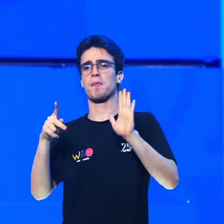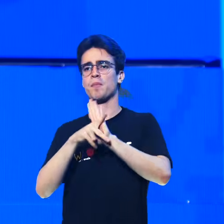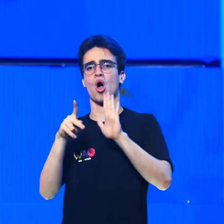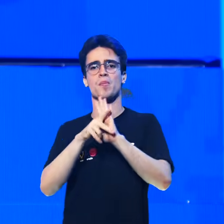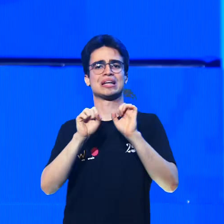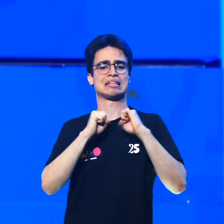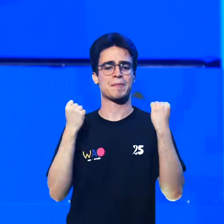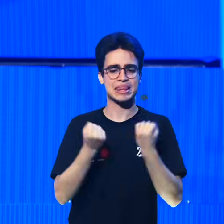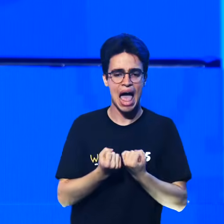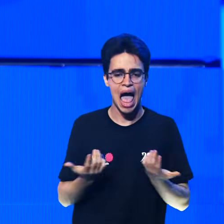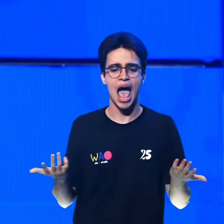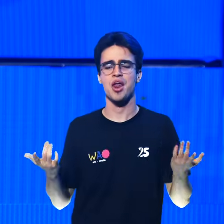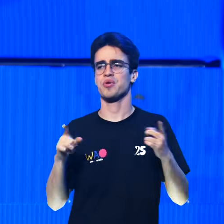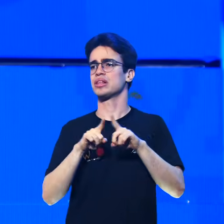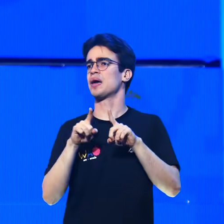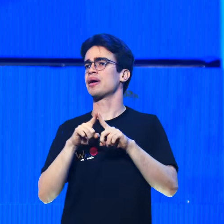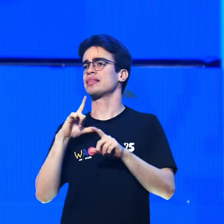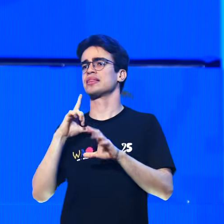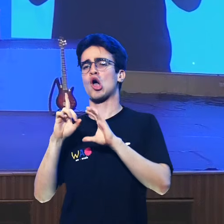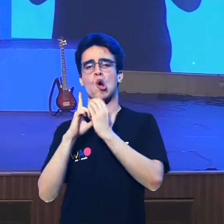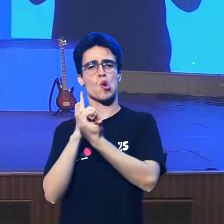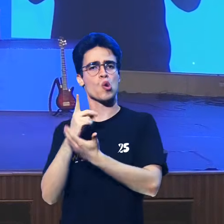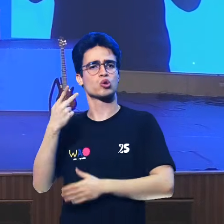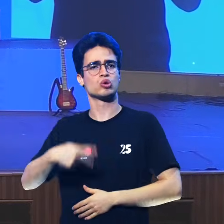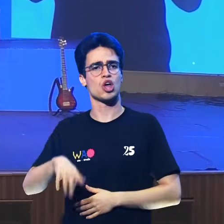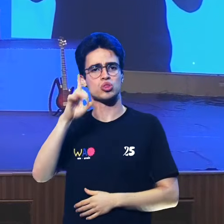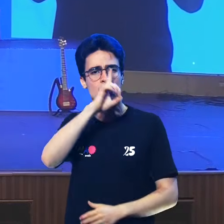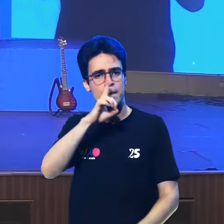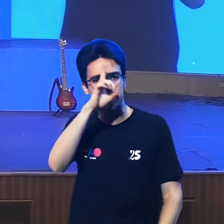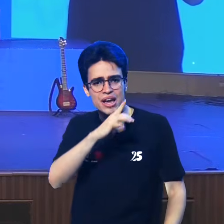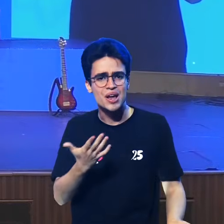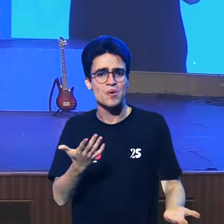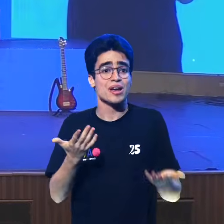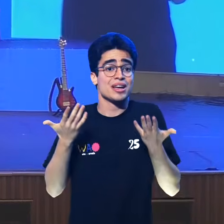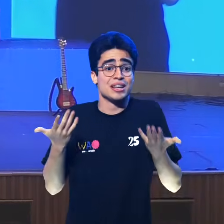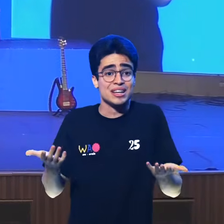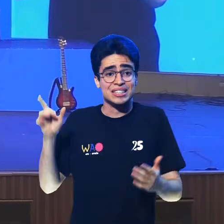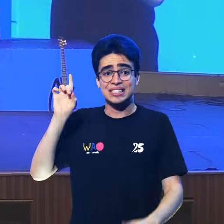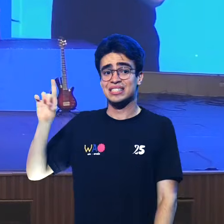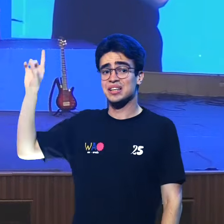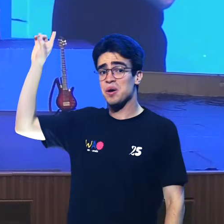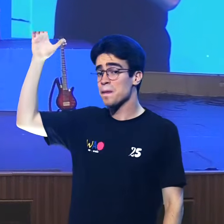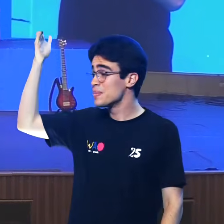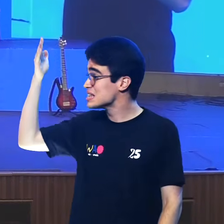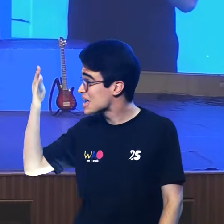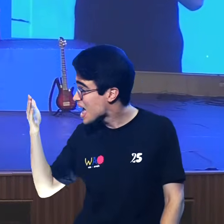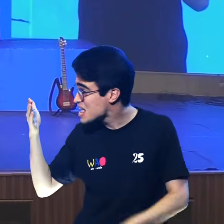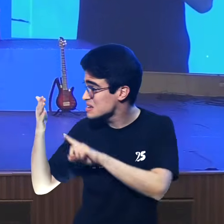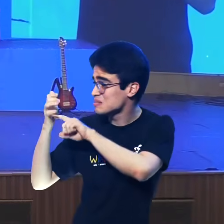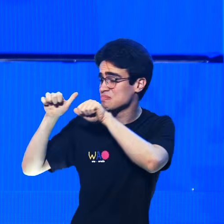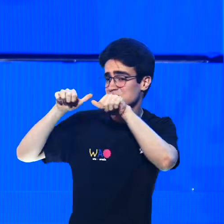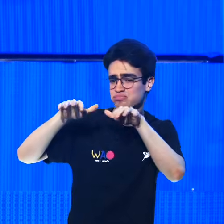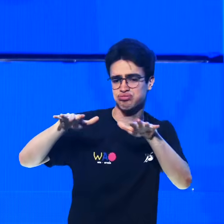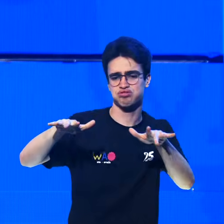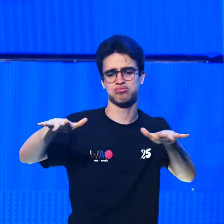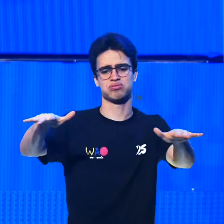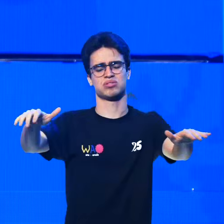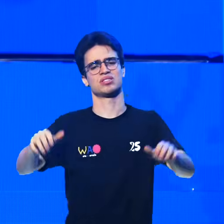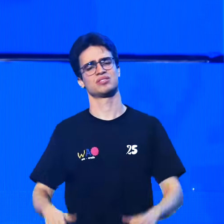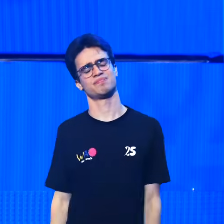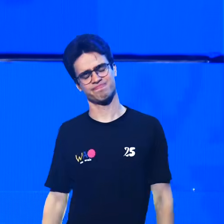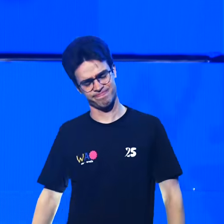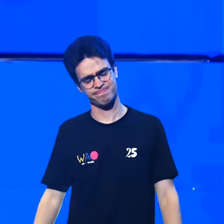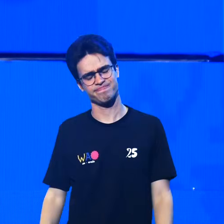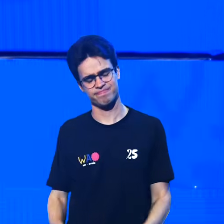como um culto de domingo, a presença de Deus está fluindo no meio do povo. Eu quero pregar